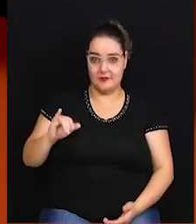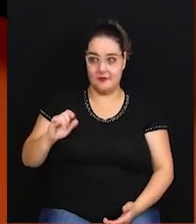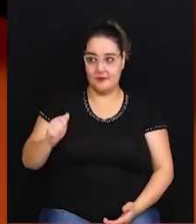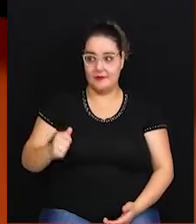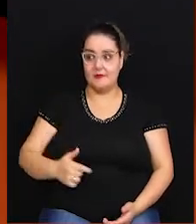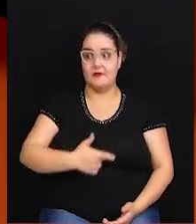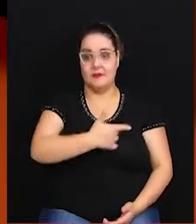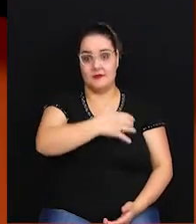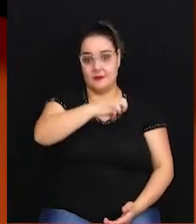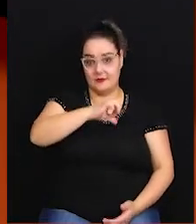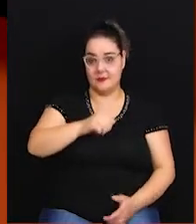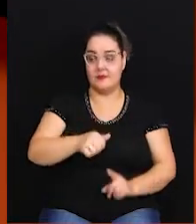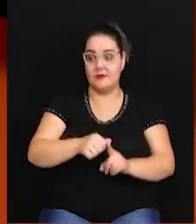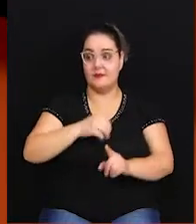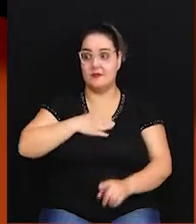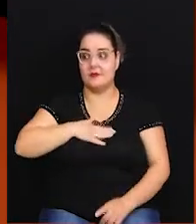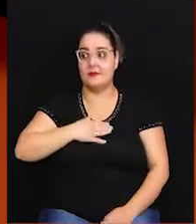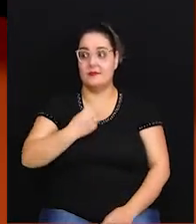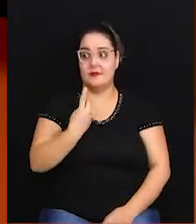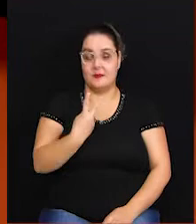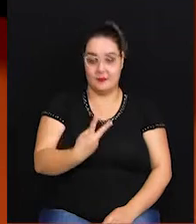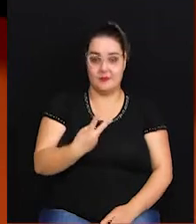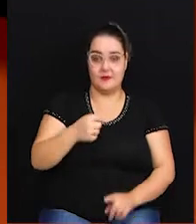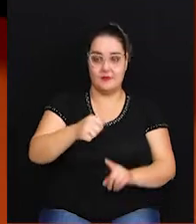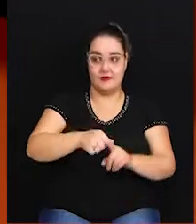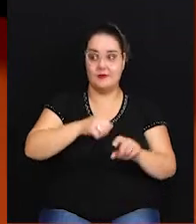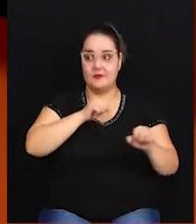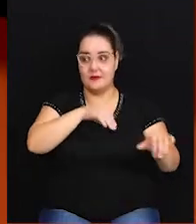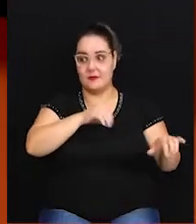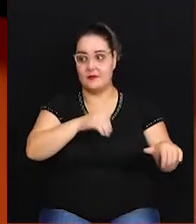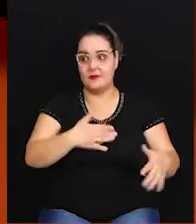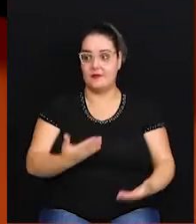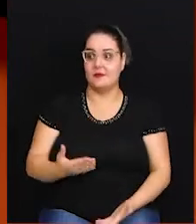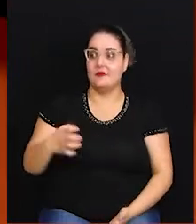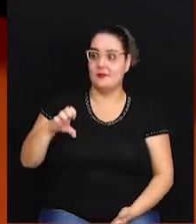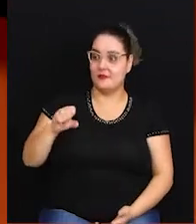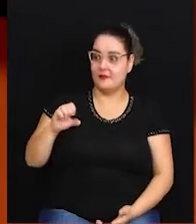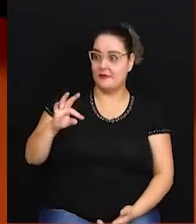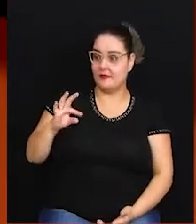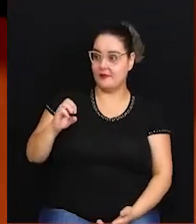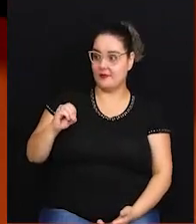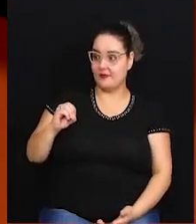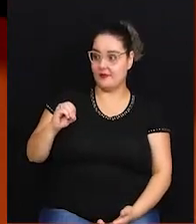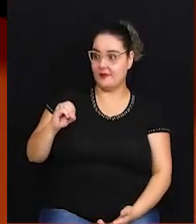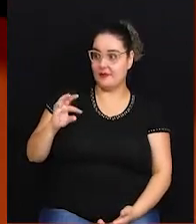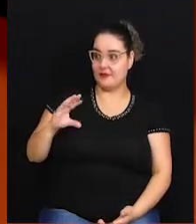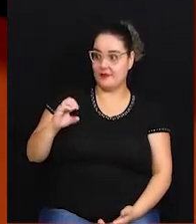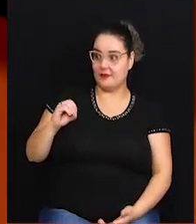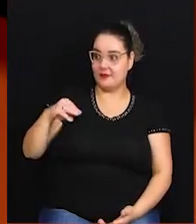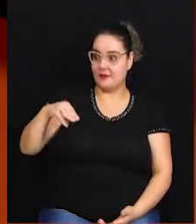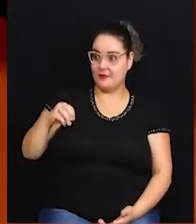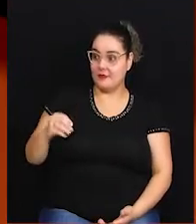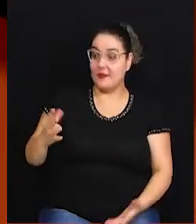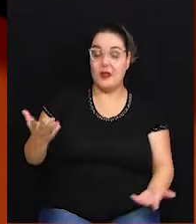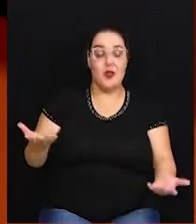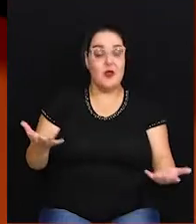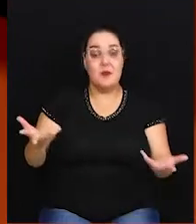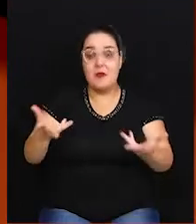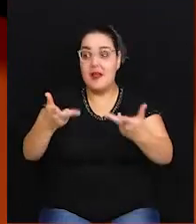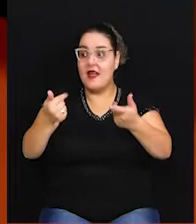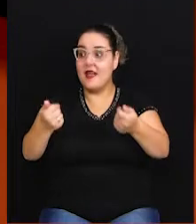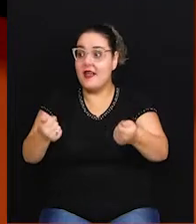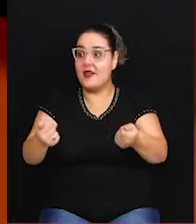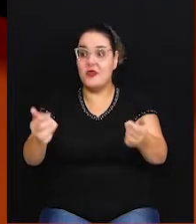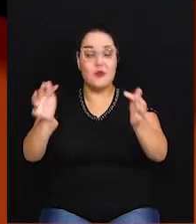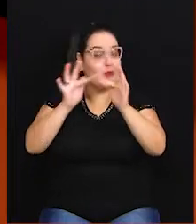de agosto a 2 de setembro, na Semana Mundial da Água de Estocolmo. Gente, que incrível! Estou muito feliz de receber vocês aqui,